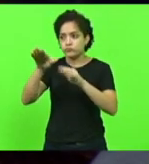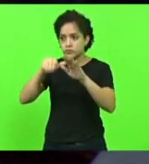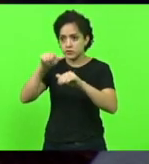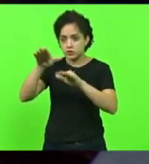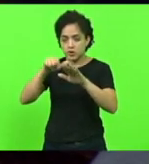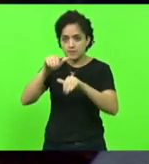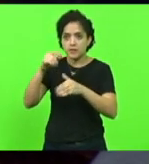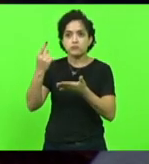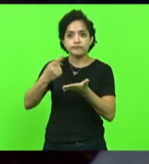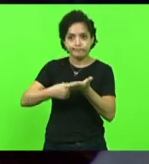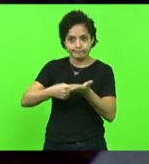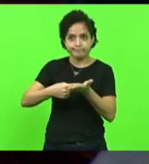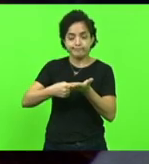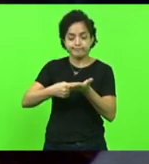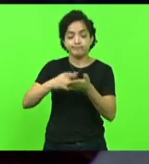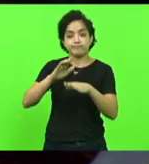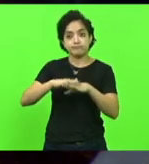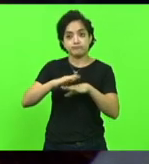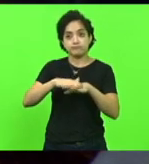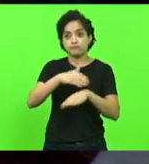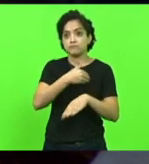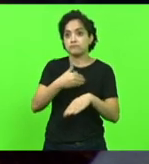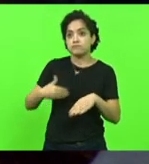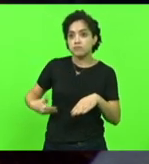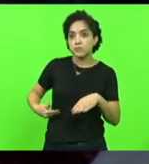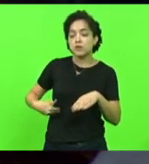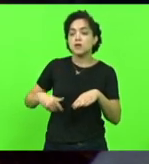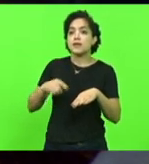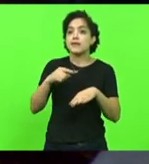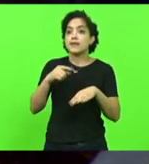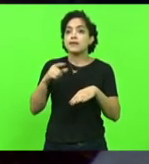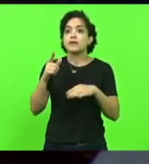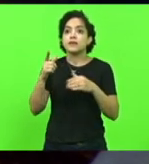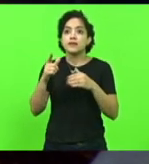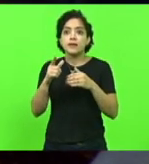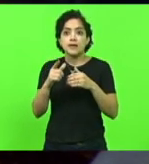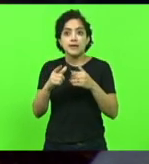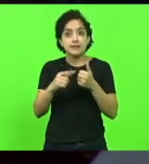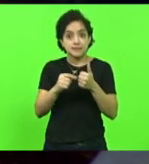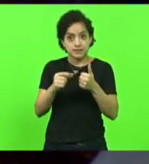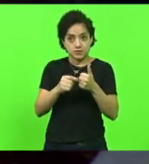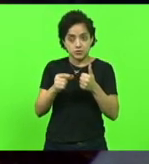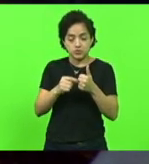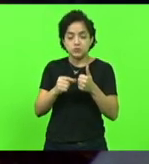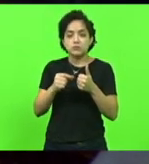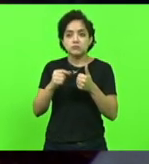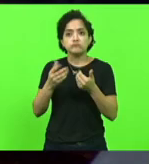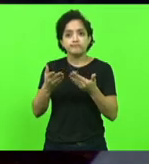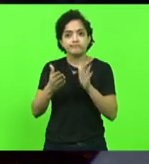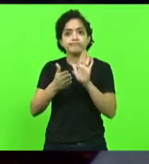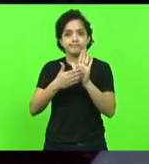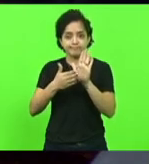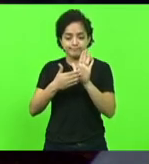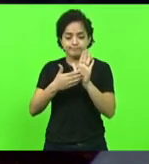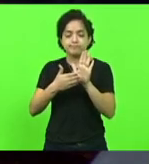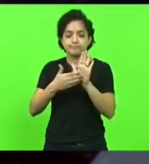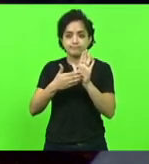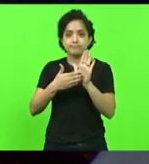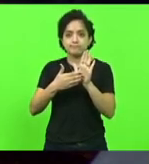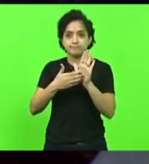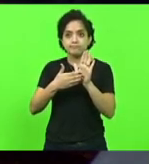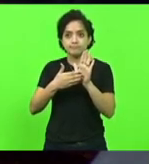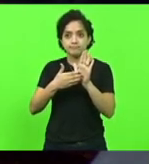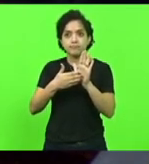compromisso do governo e esse artigo faz parte, sim, da proposta do governo de